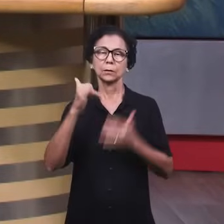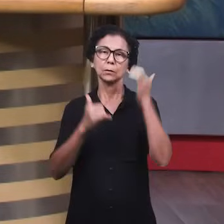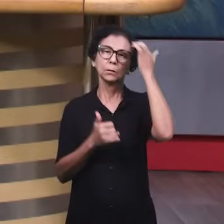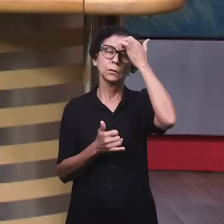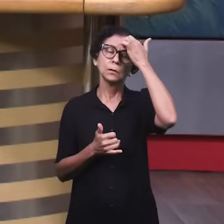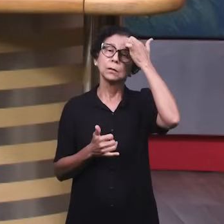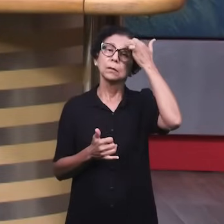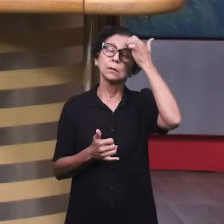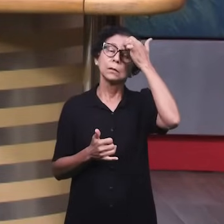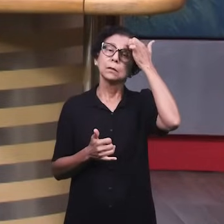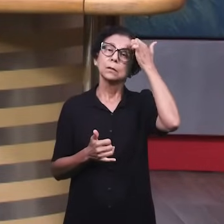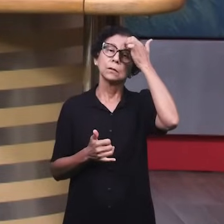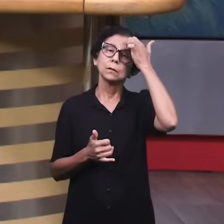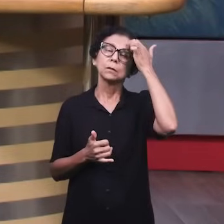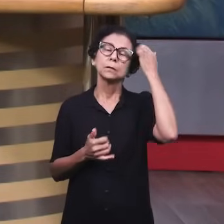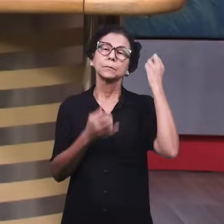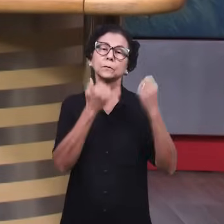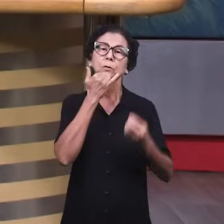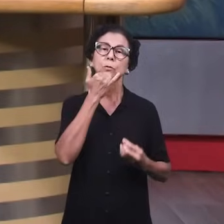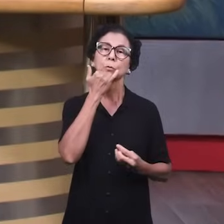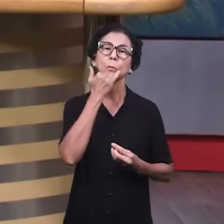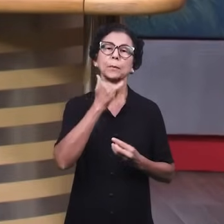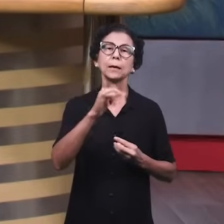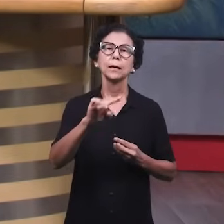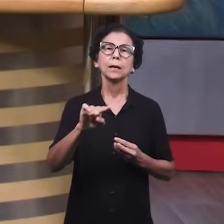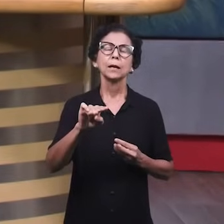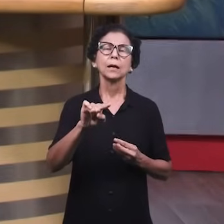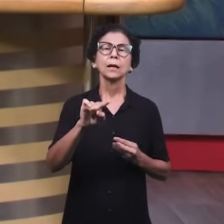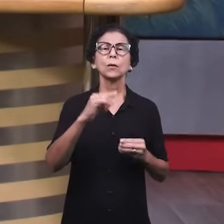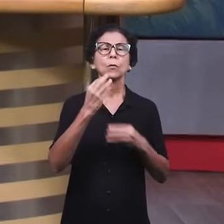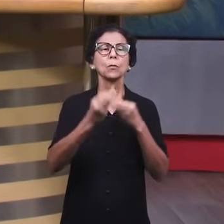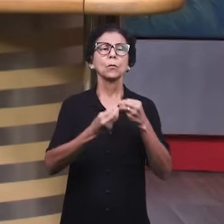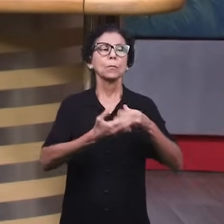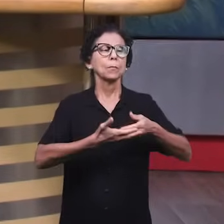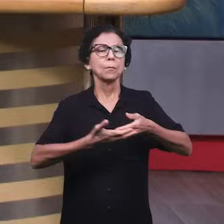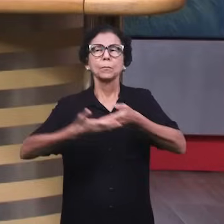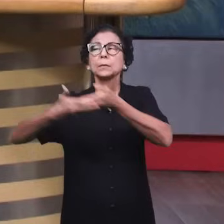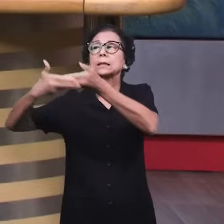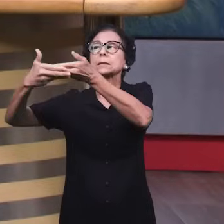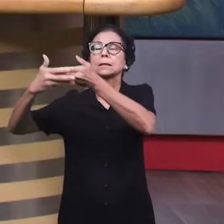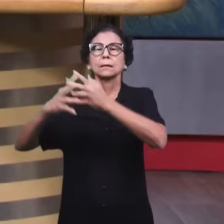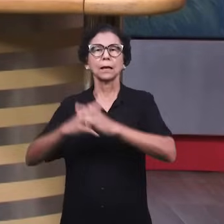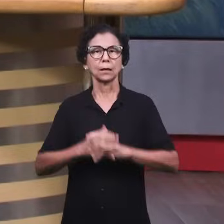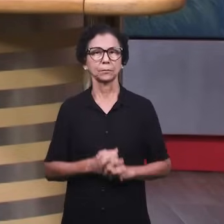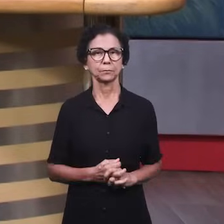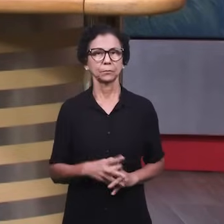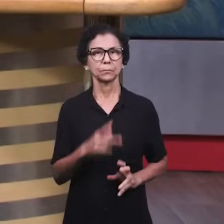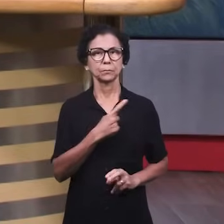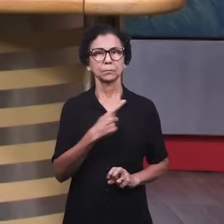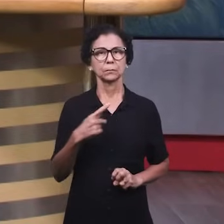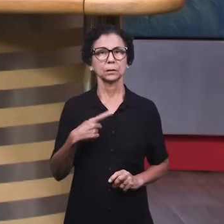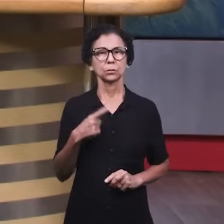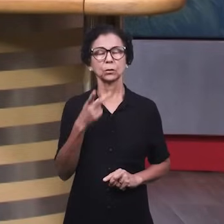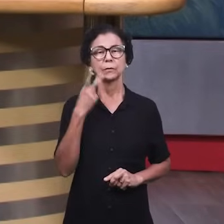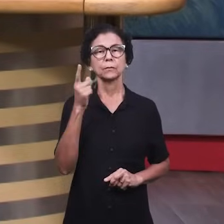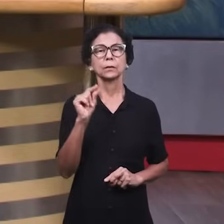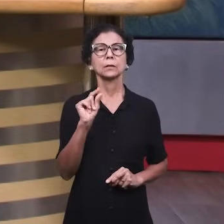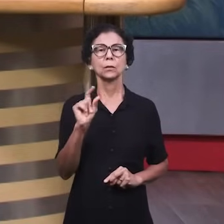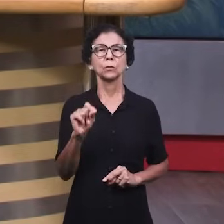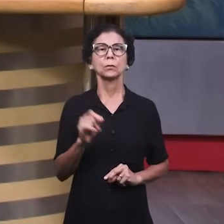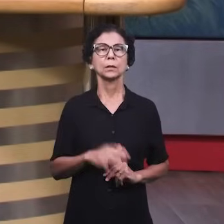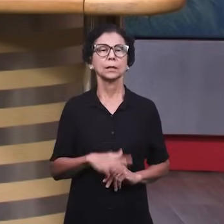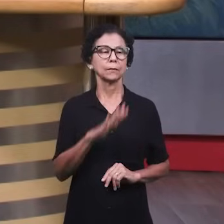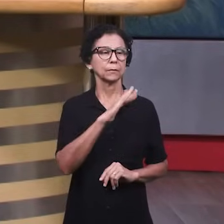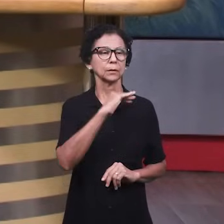o Ato da apresentação em si a gente minutinho para vocês falarem sobre isso como é que deve ser o pastor vai convidar a a o casal à